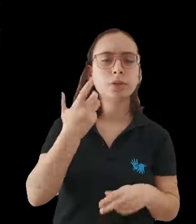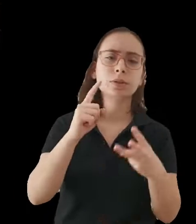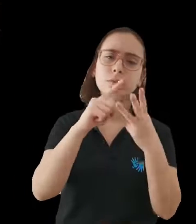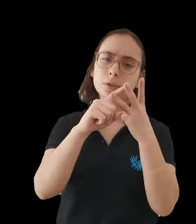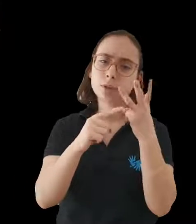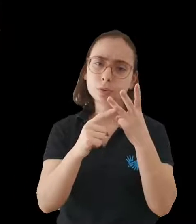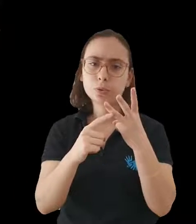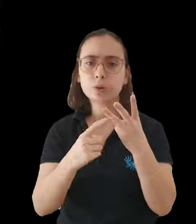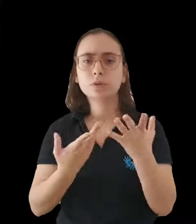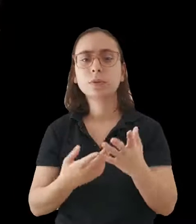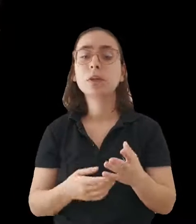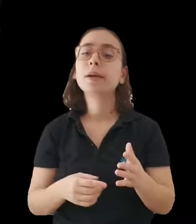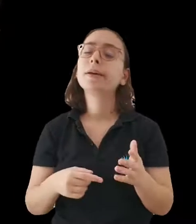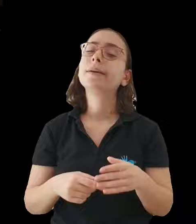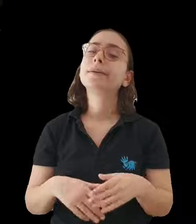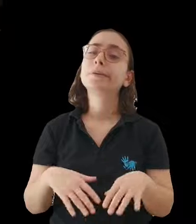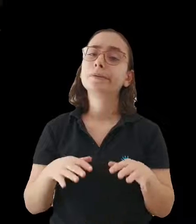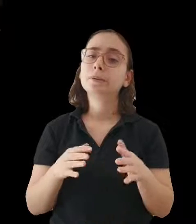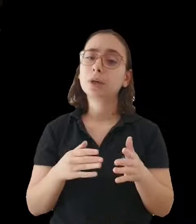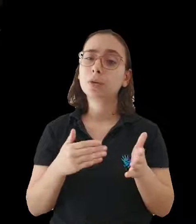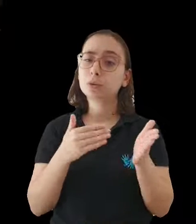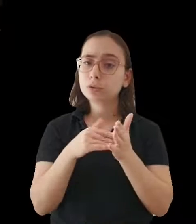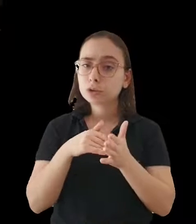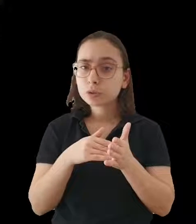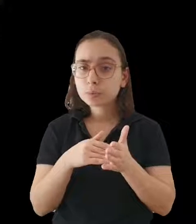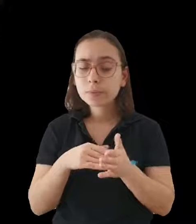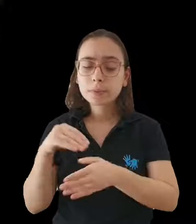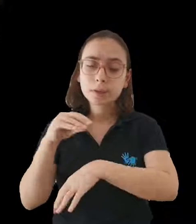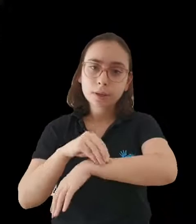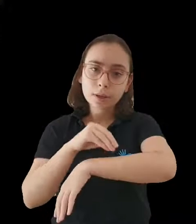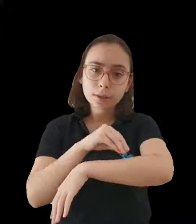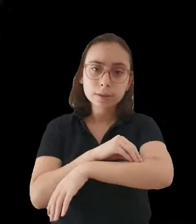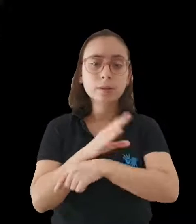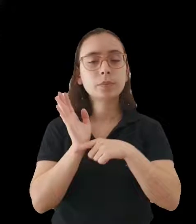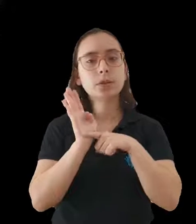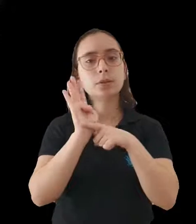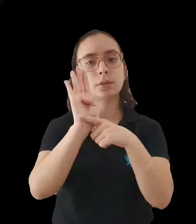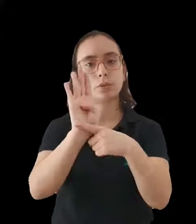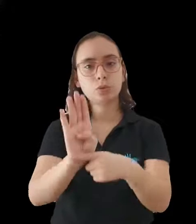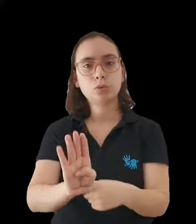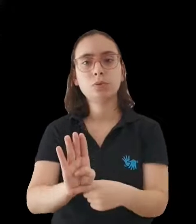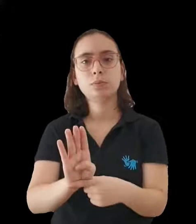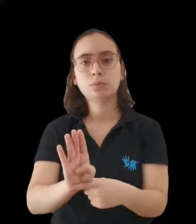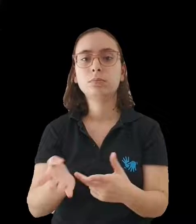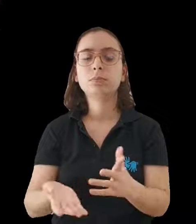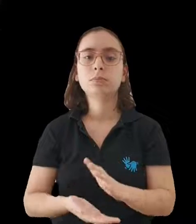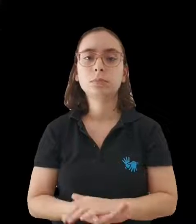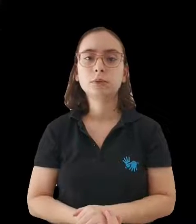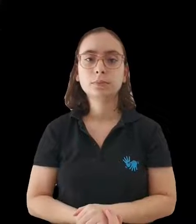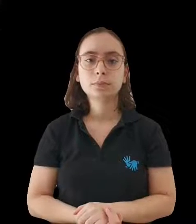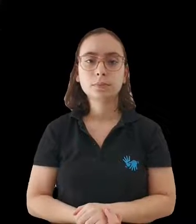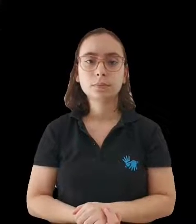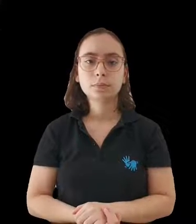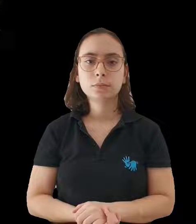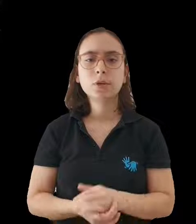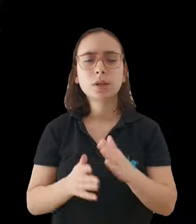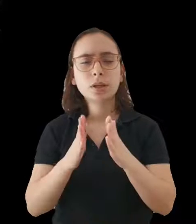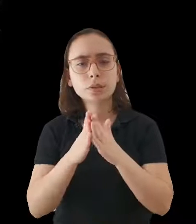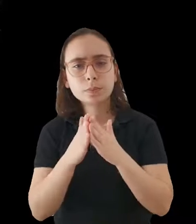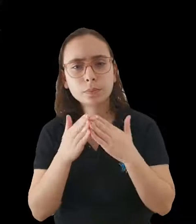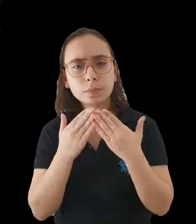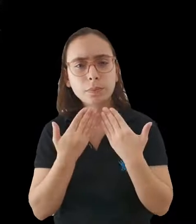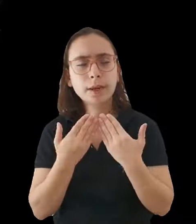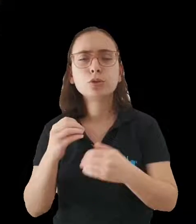na última prova, as sapinhas ajudam ele. Na última prova, ele pede para a